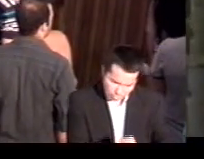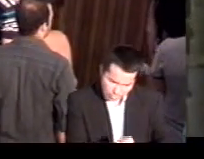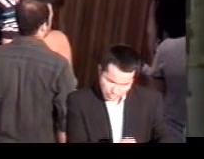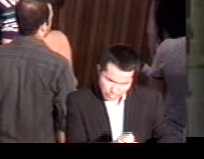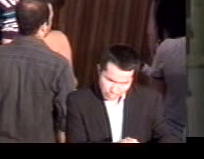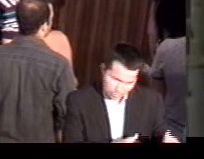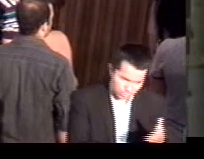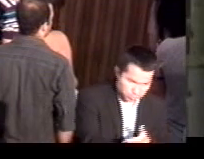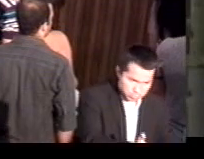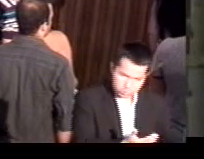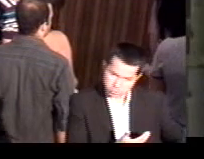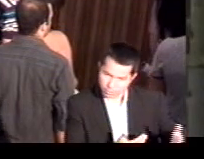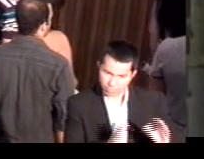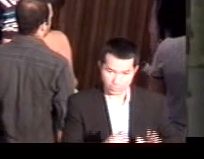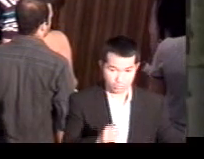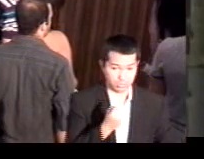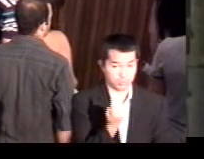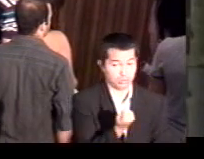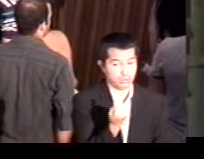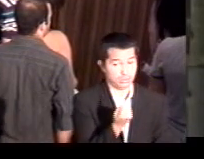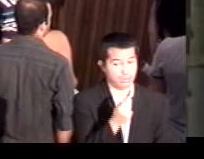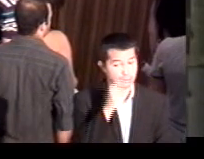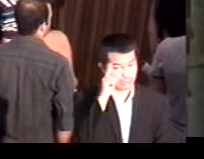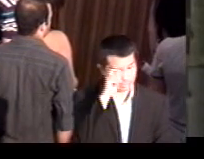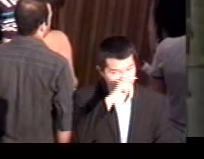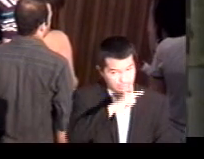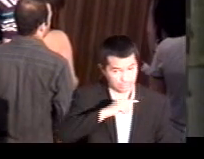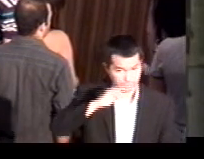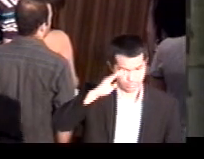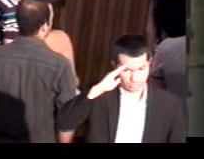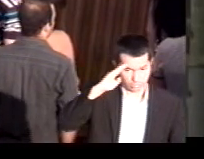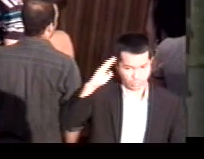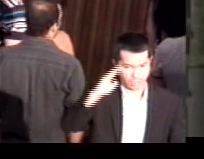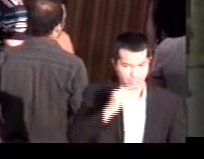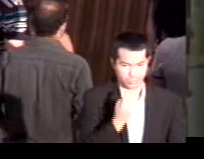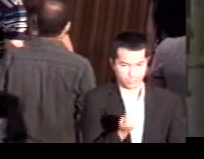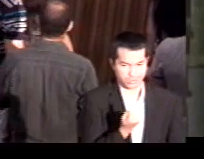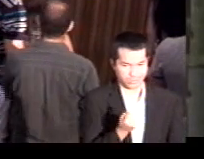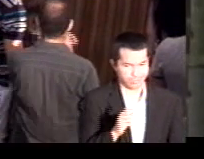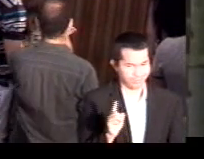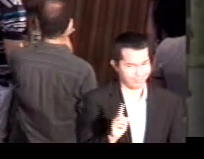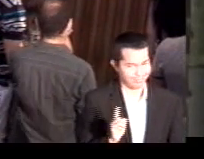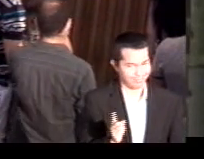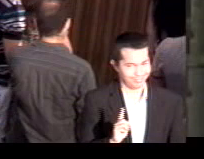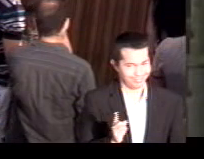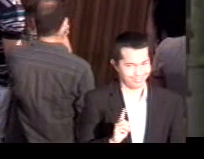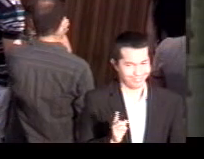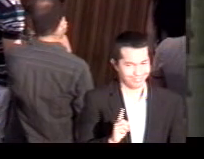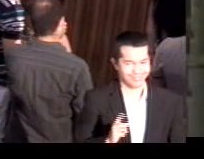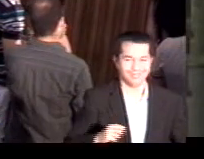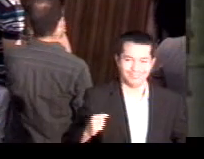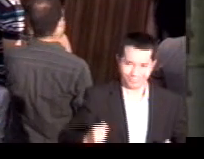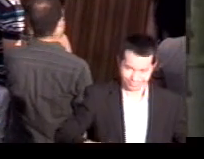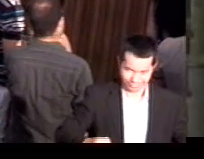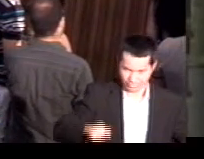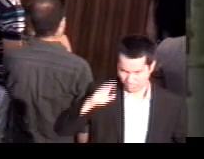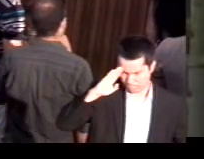na batalha sozinho. É isso que eu estou tentando dizer. Um exército vitorioso não tem um homem